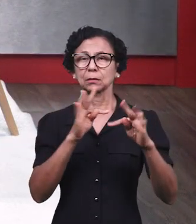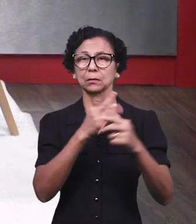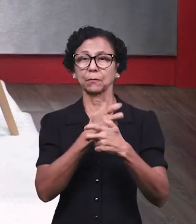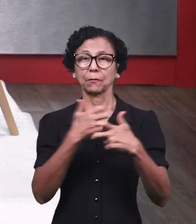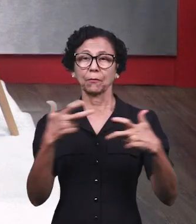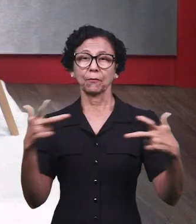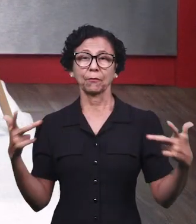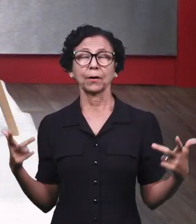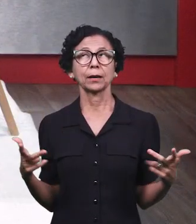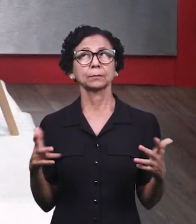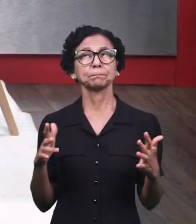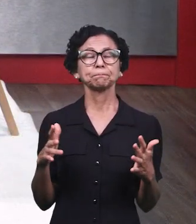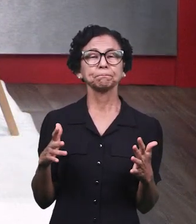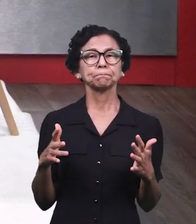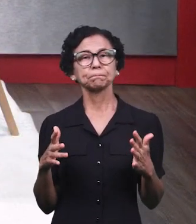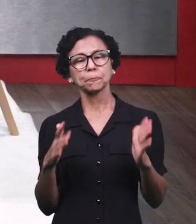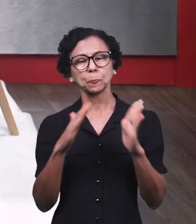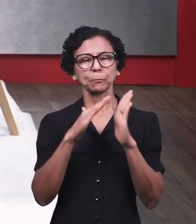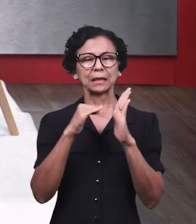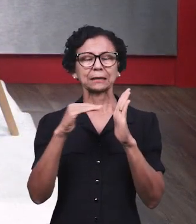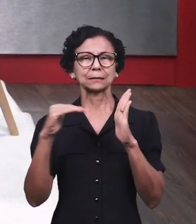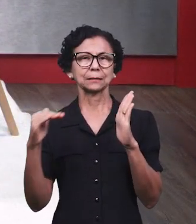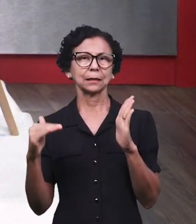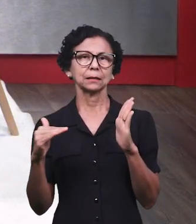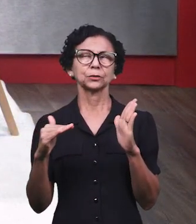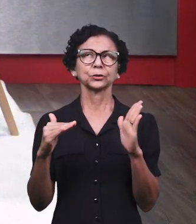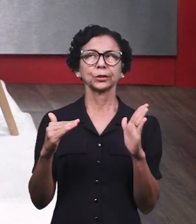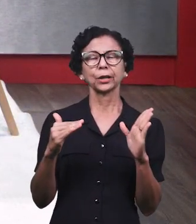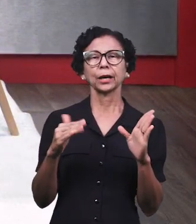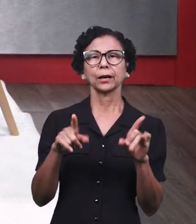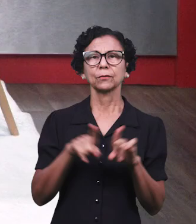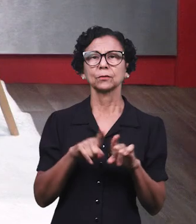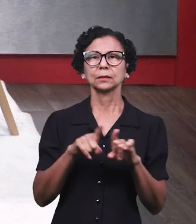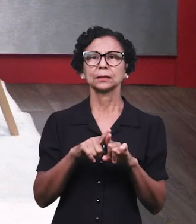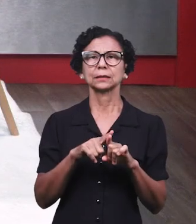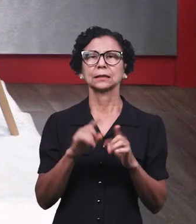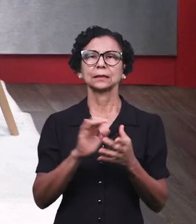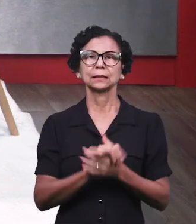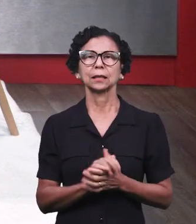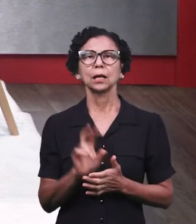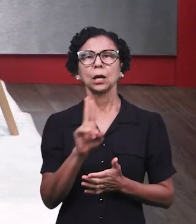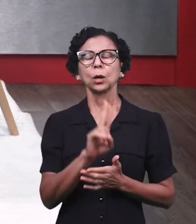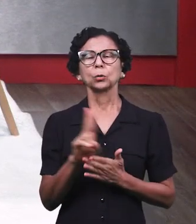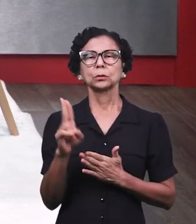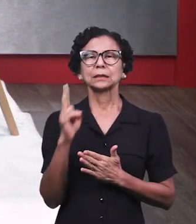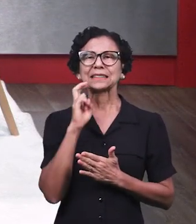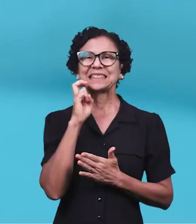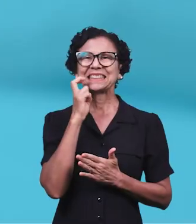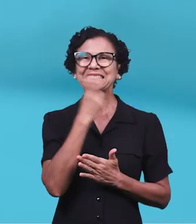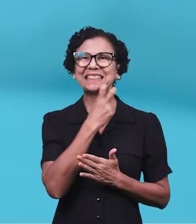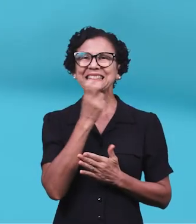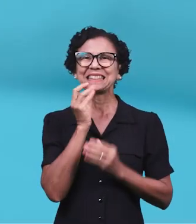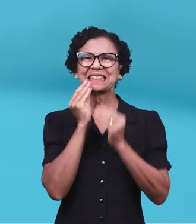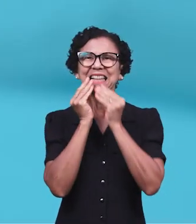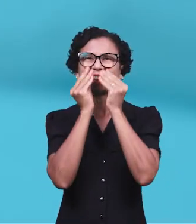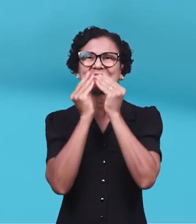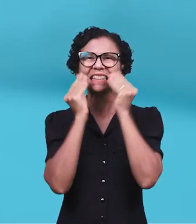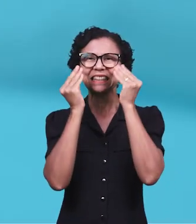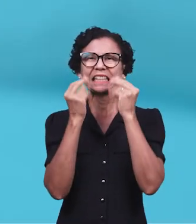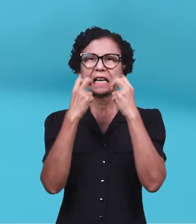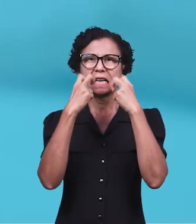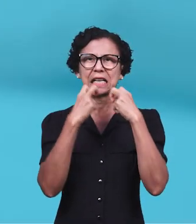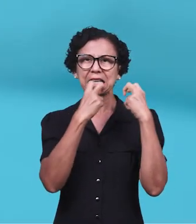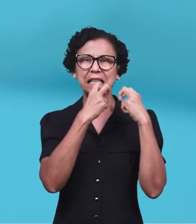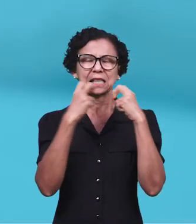né? Nós podemos pensar que estética também é você usar um aparelho para alinhar os dentes, né? Eu creio